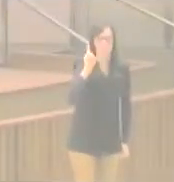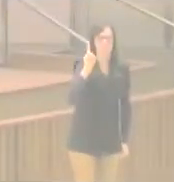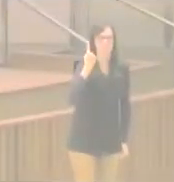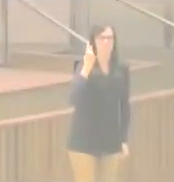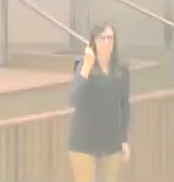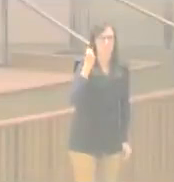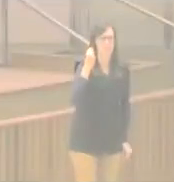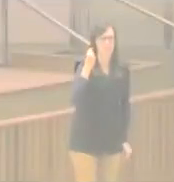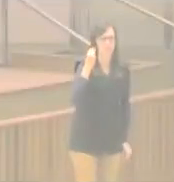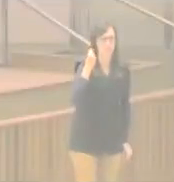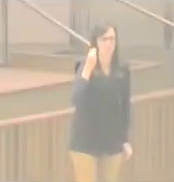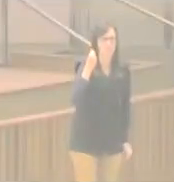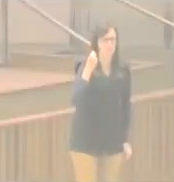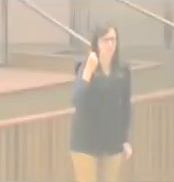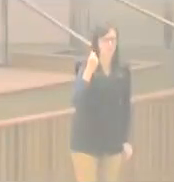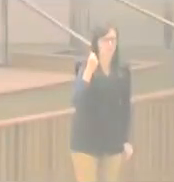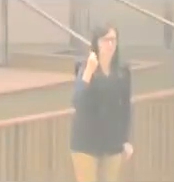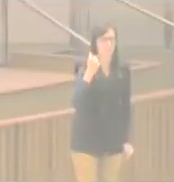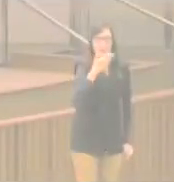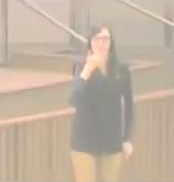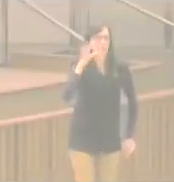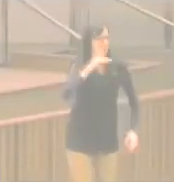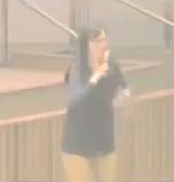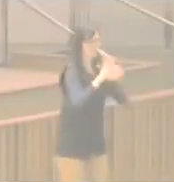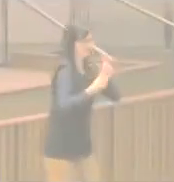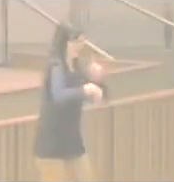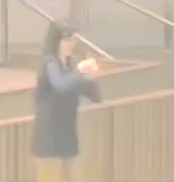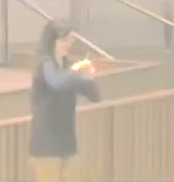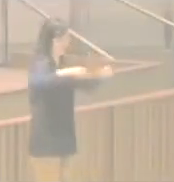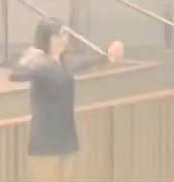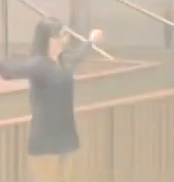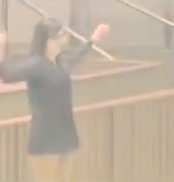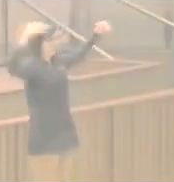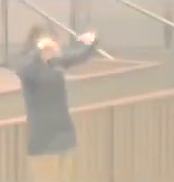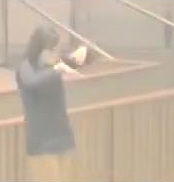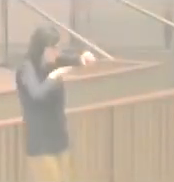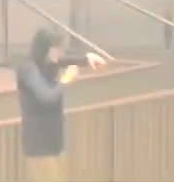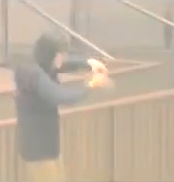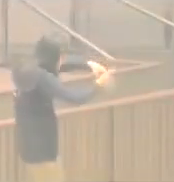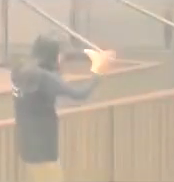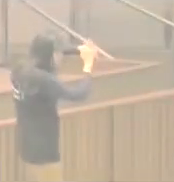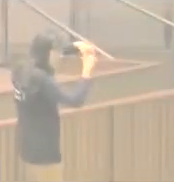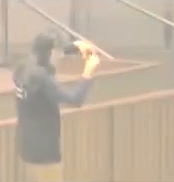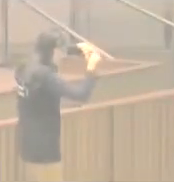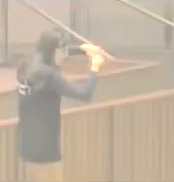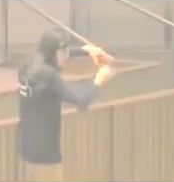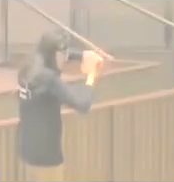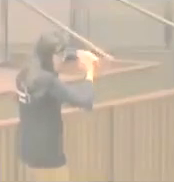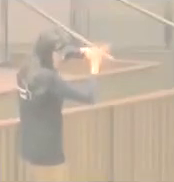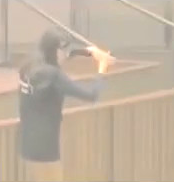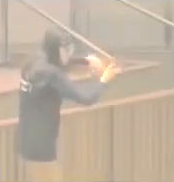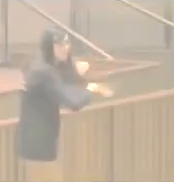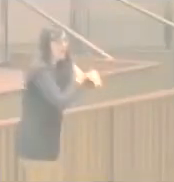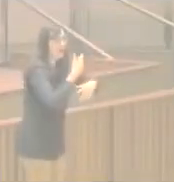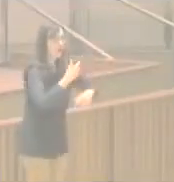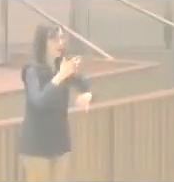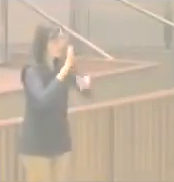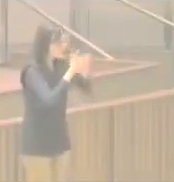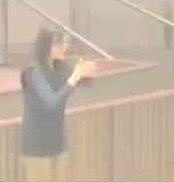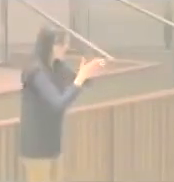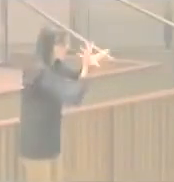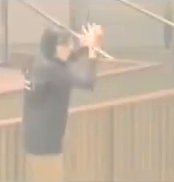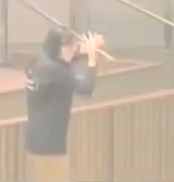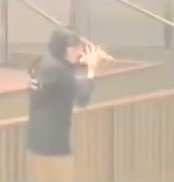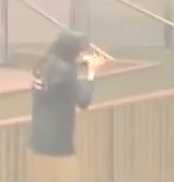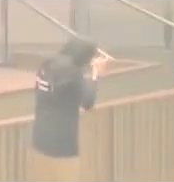soldados e dão um suborno a eles e dizem assim: digam para todo mundo que os discípulos de Jesus roubaram